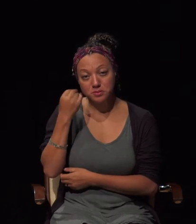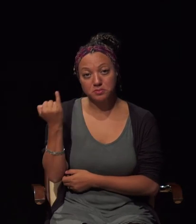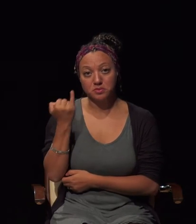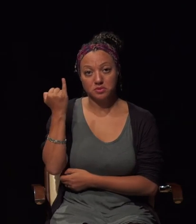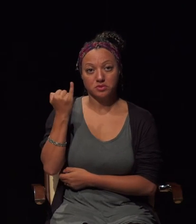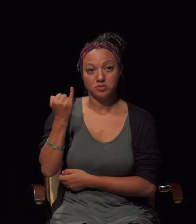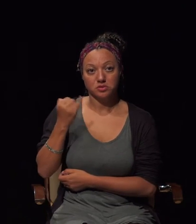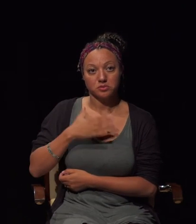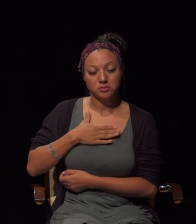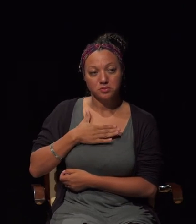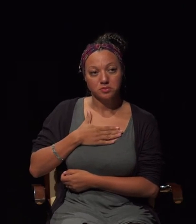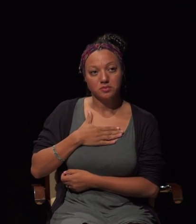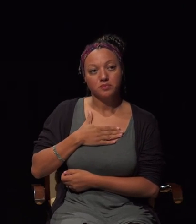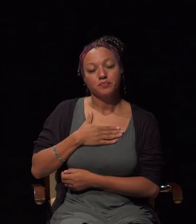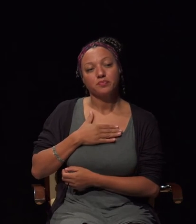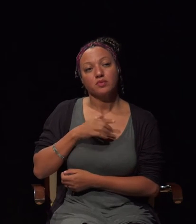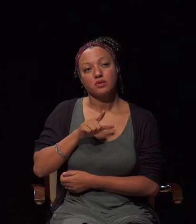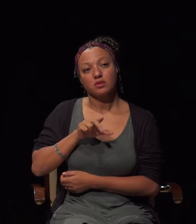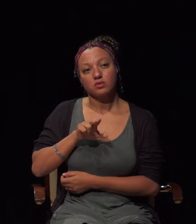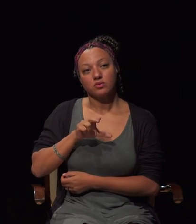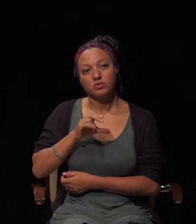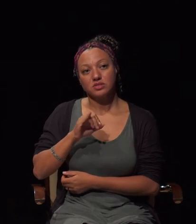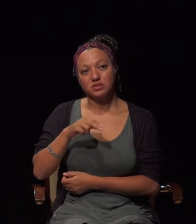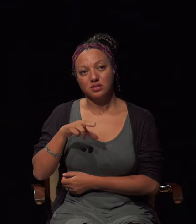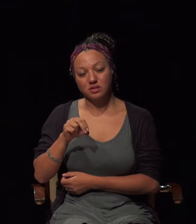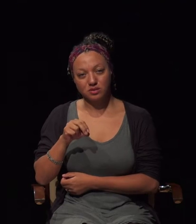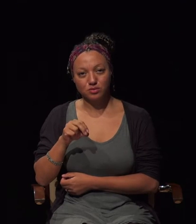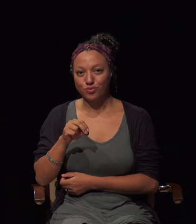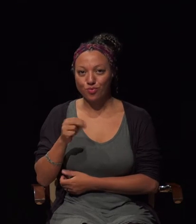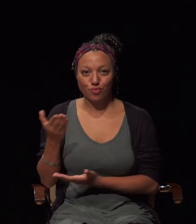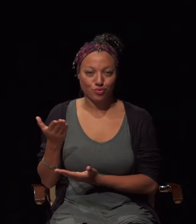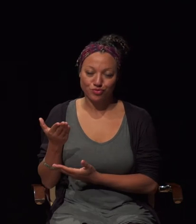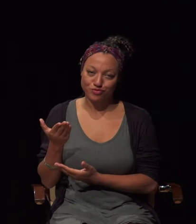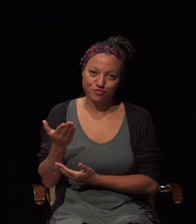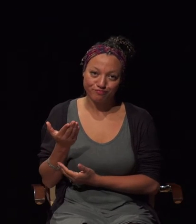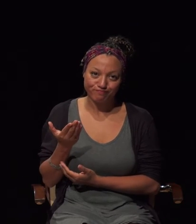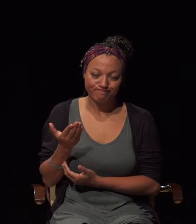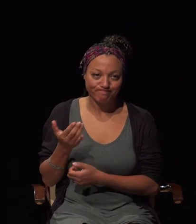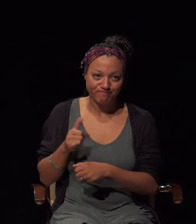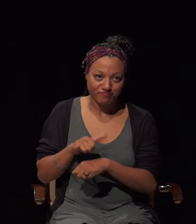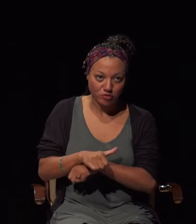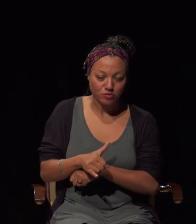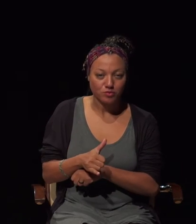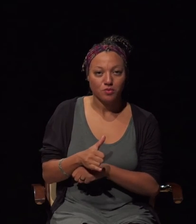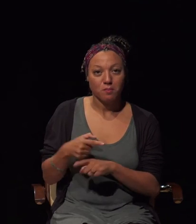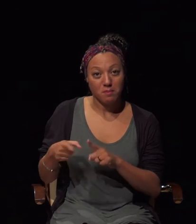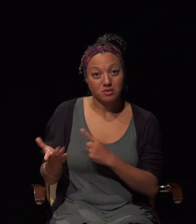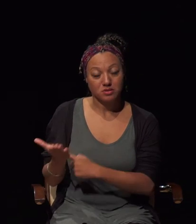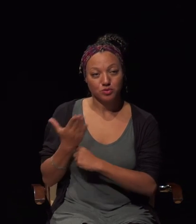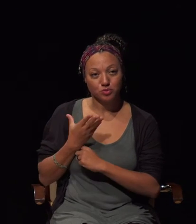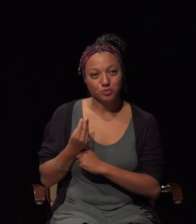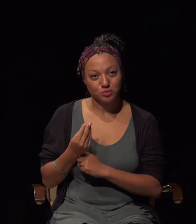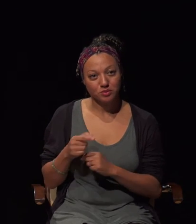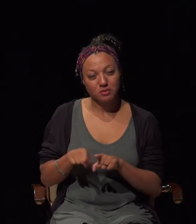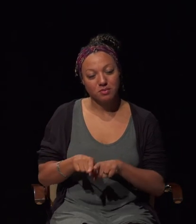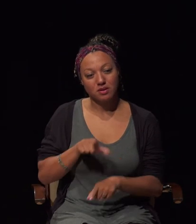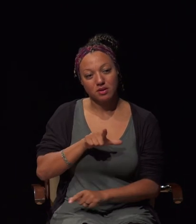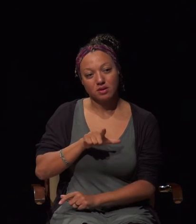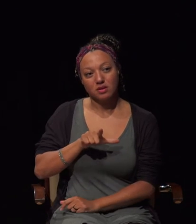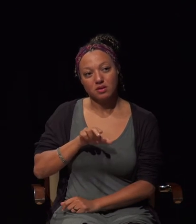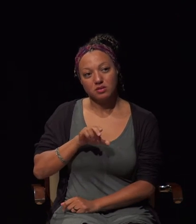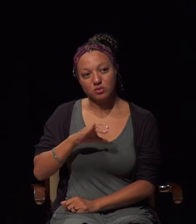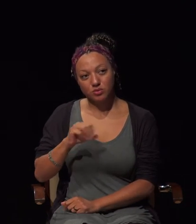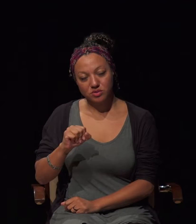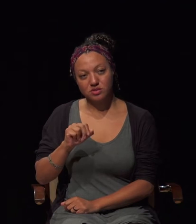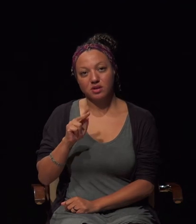a a Luciano miglia que não pôde estar aqui mas me ajudou muito nessa seleção e a Lúcia estão estão o Hélio